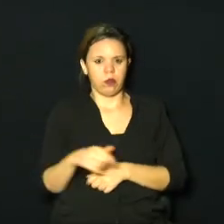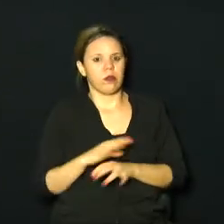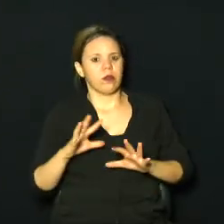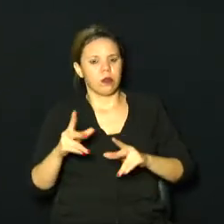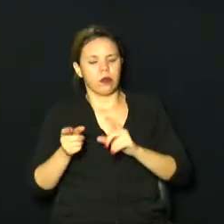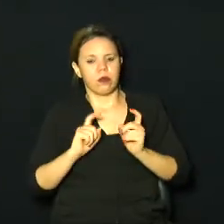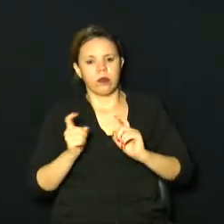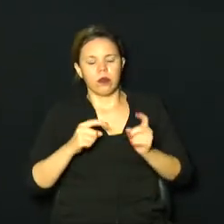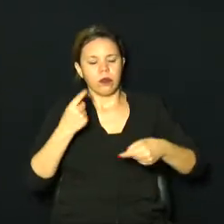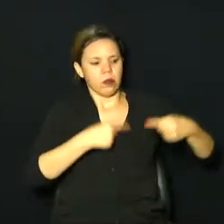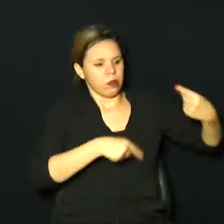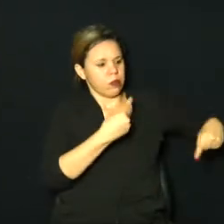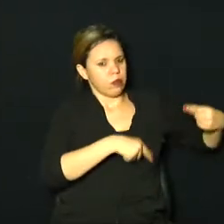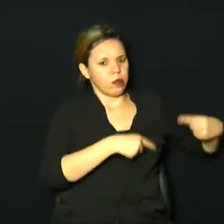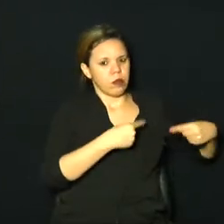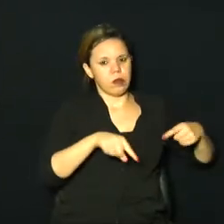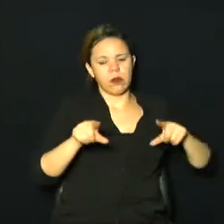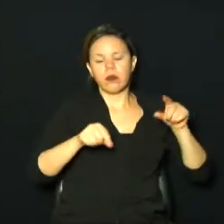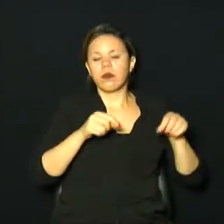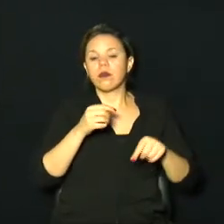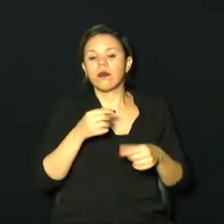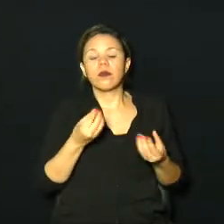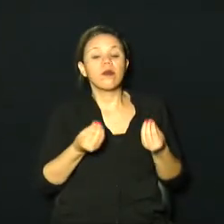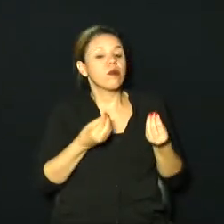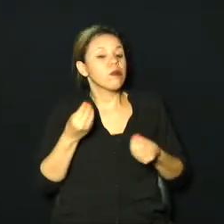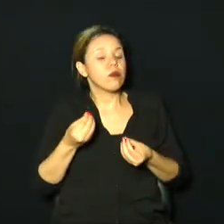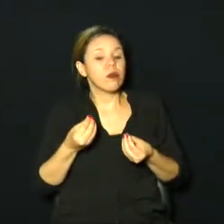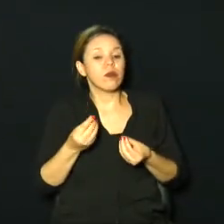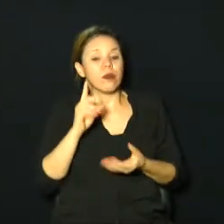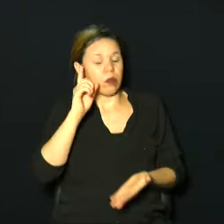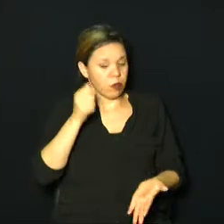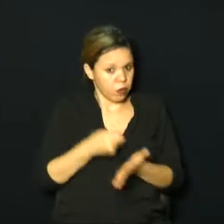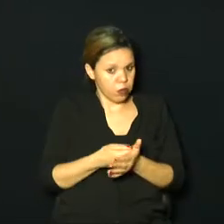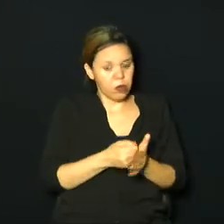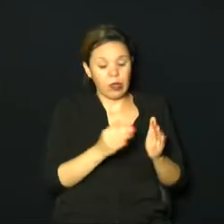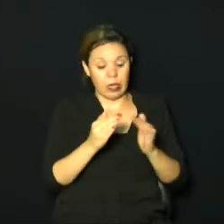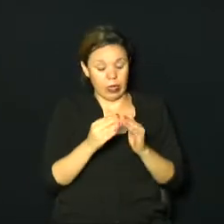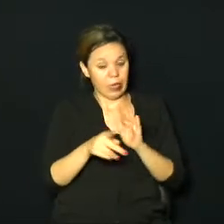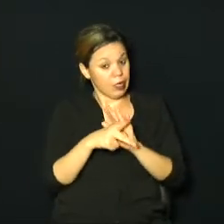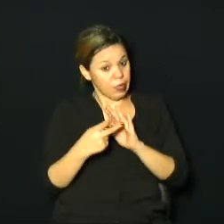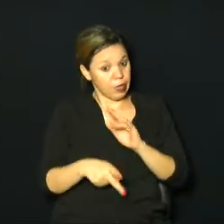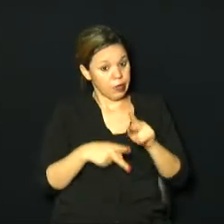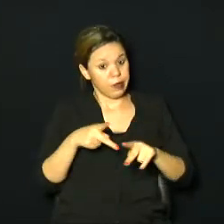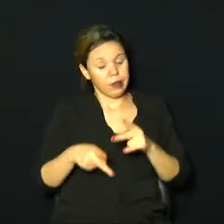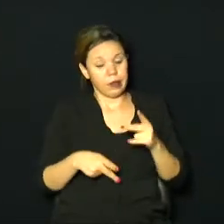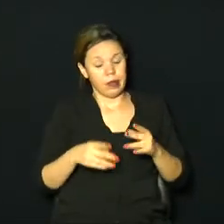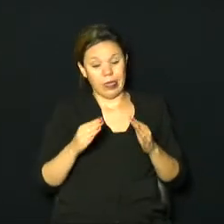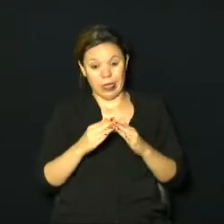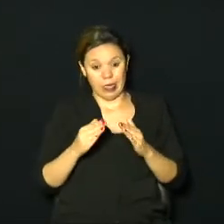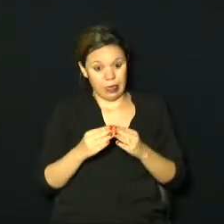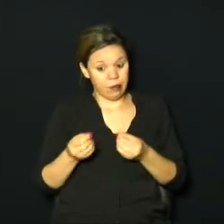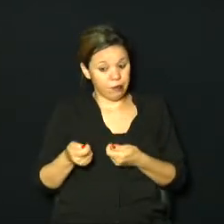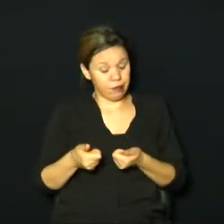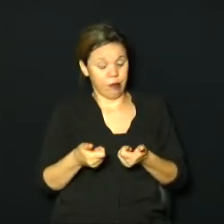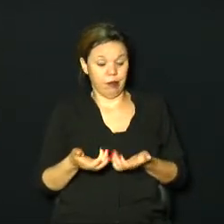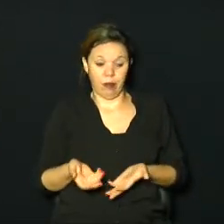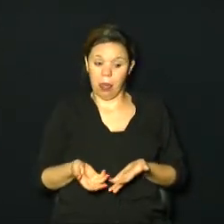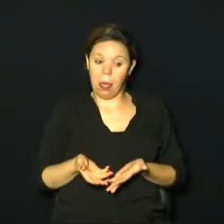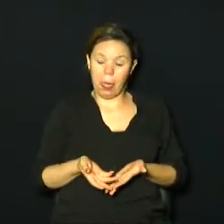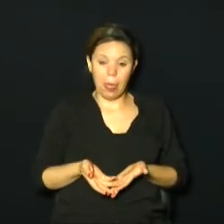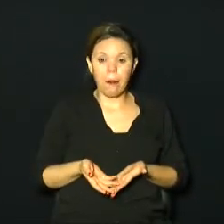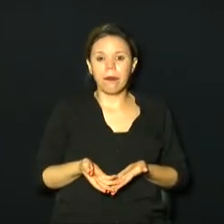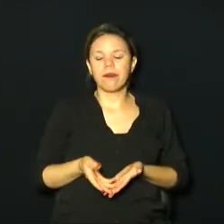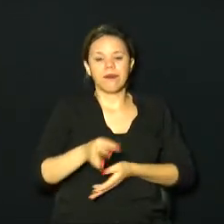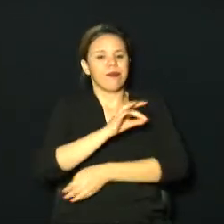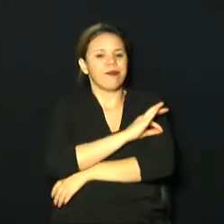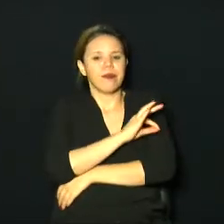foram discutidas alternativas para garantir unidade habitacional, a garantia da moradia. E a